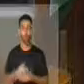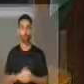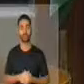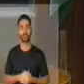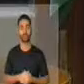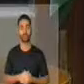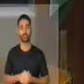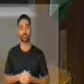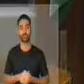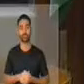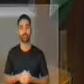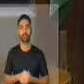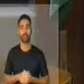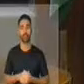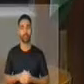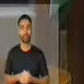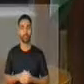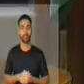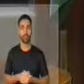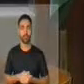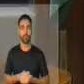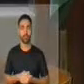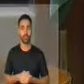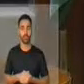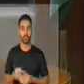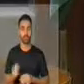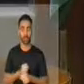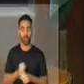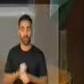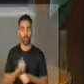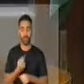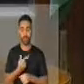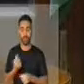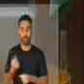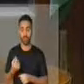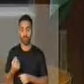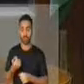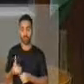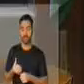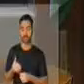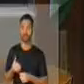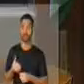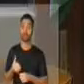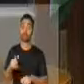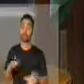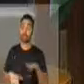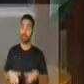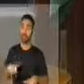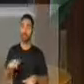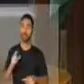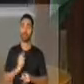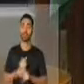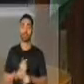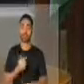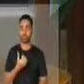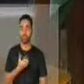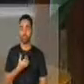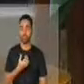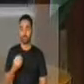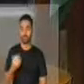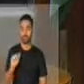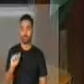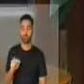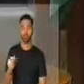uma incidência durante o ano de 2016 de 600 mil novos